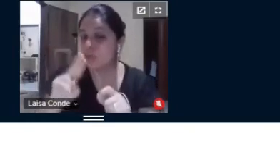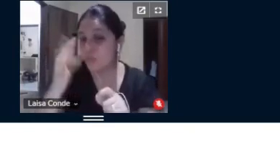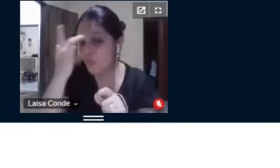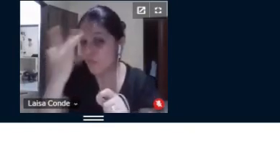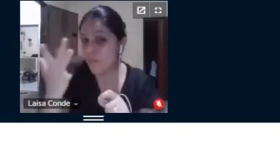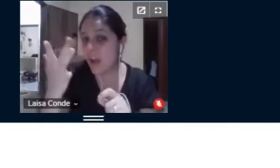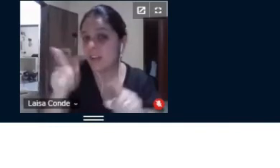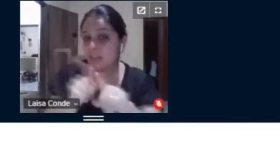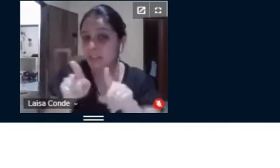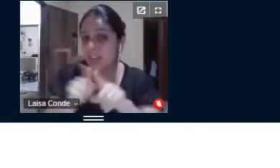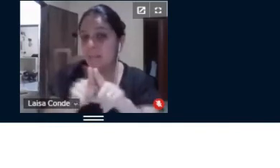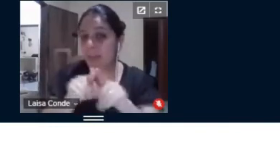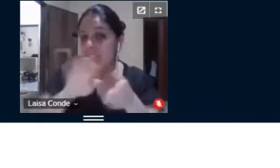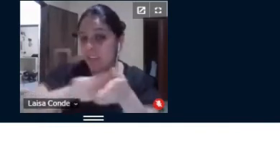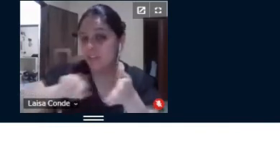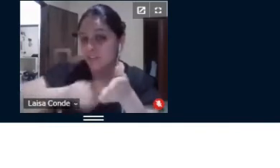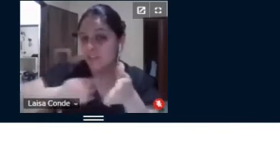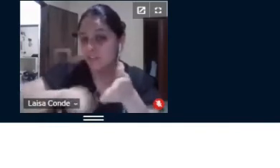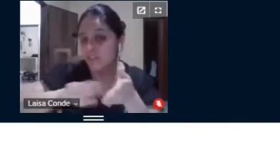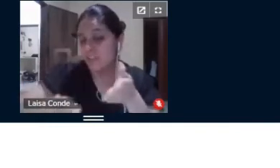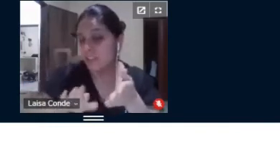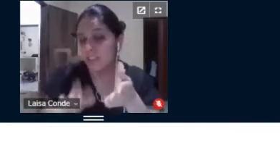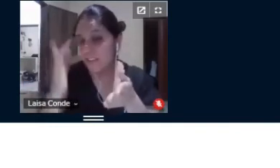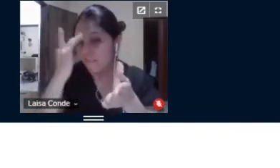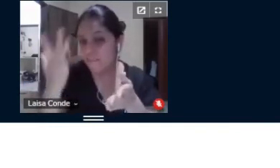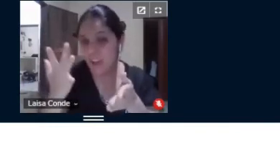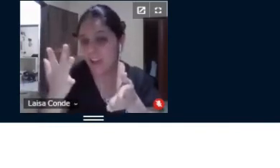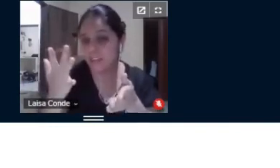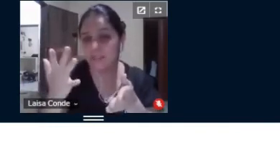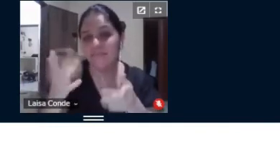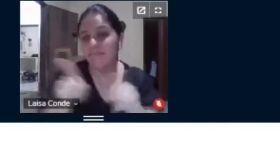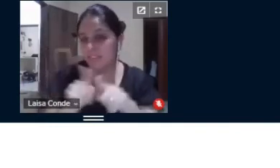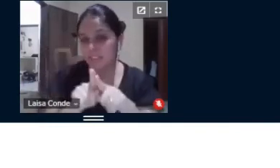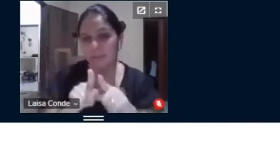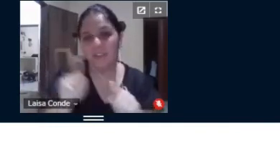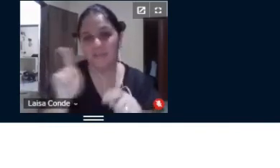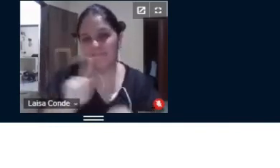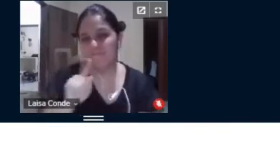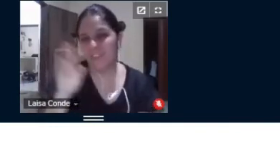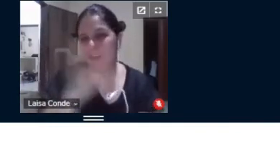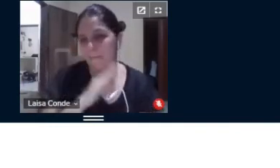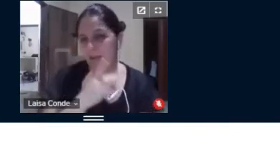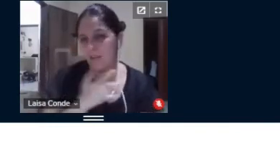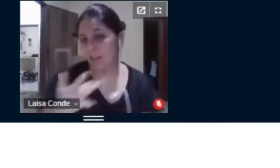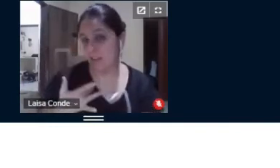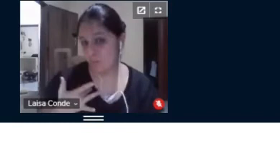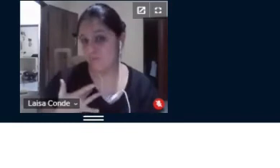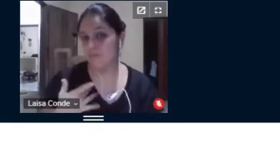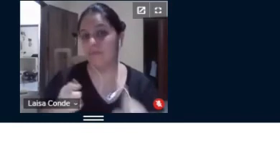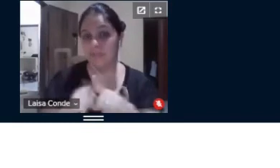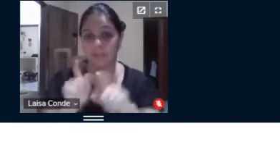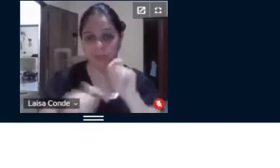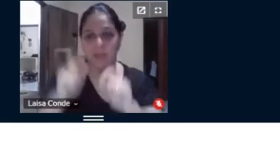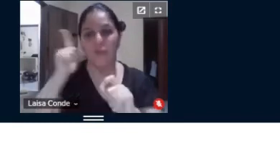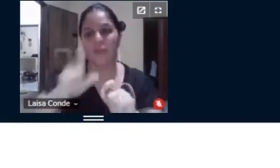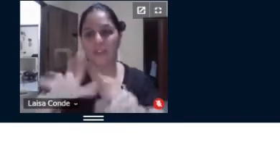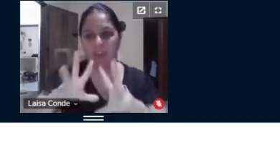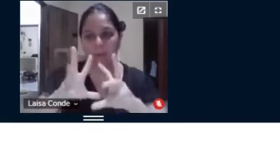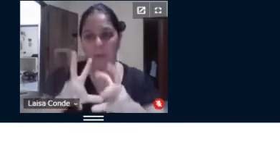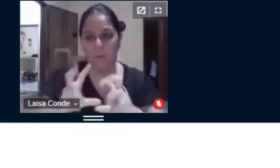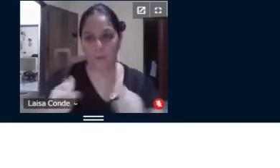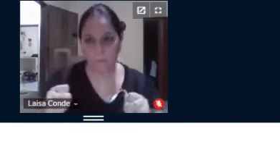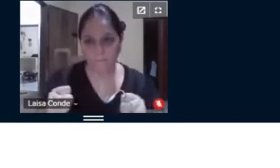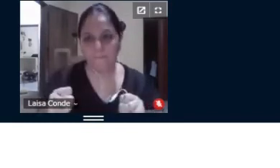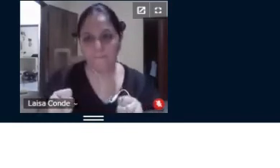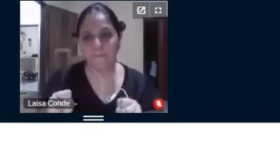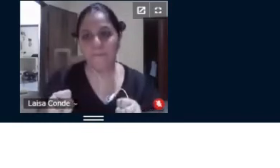remoção tranquila, que não seja tóxico e que tenha uma boa absorção. O que é absorção?